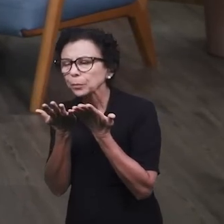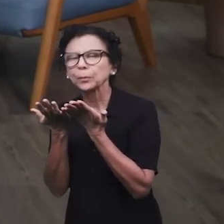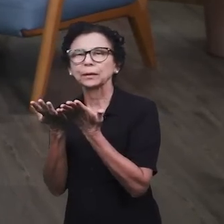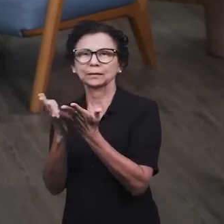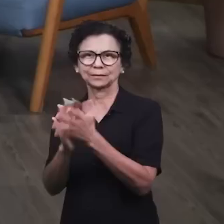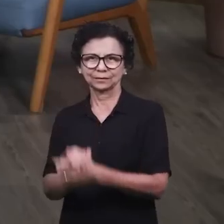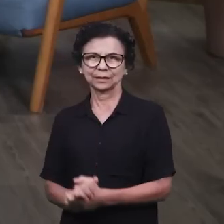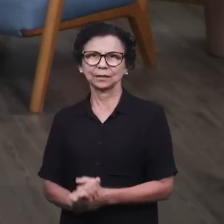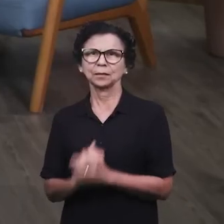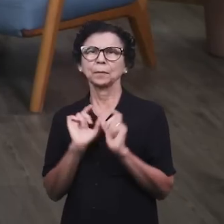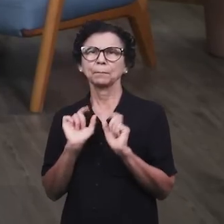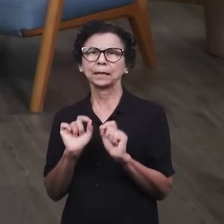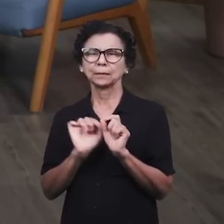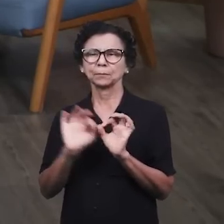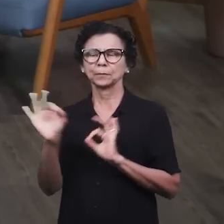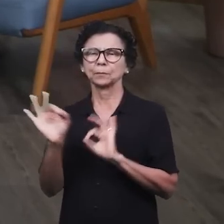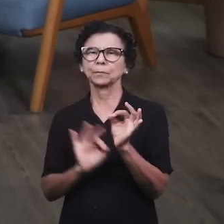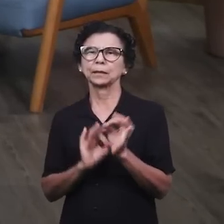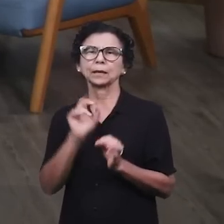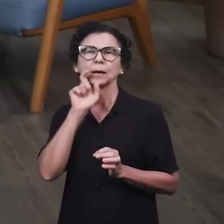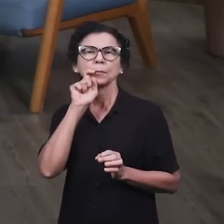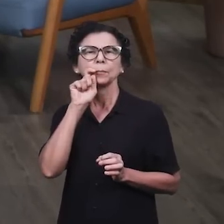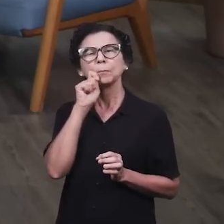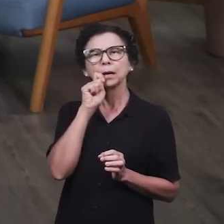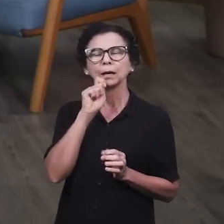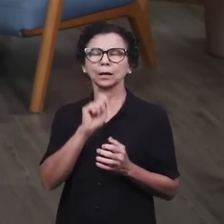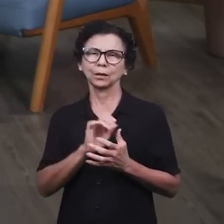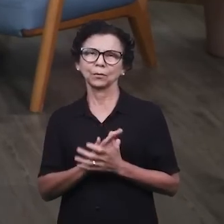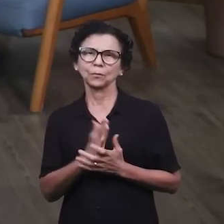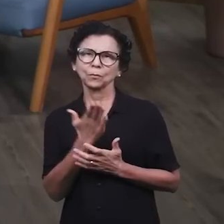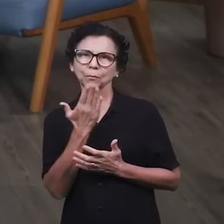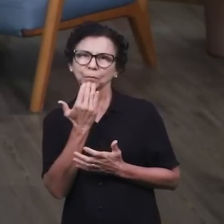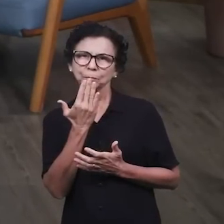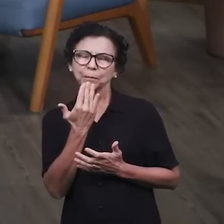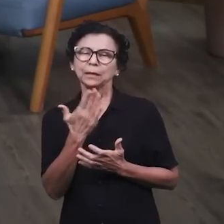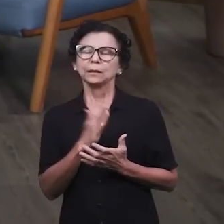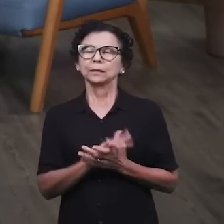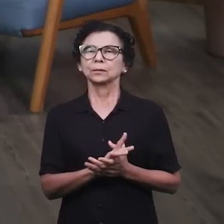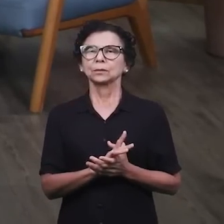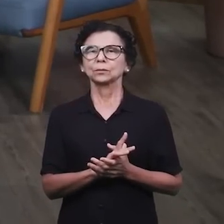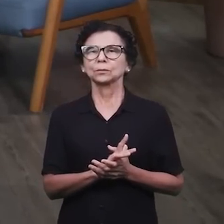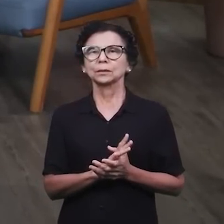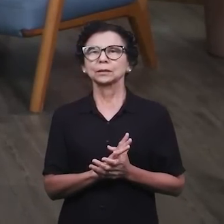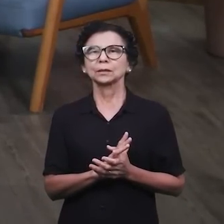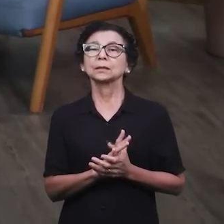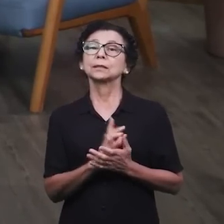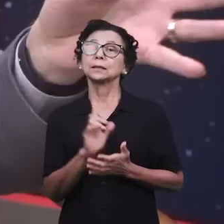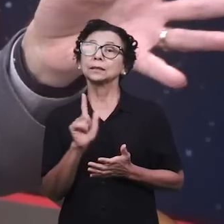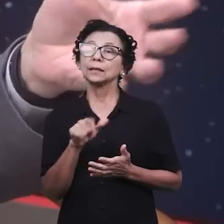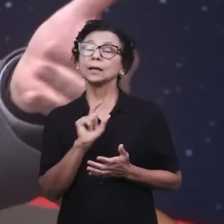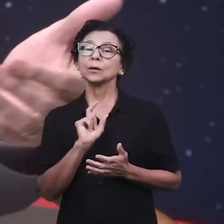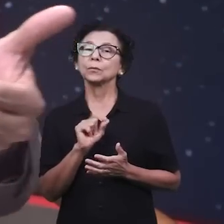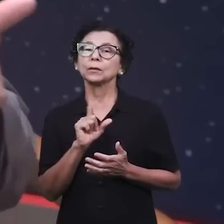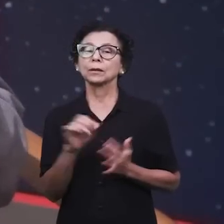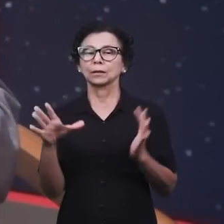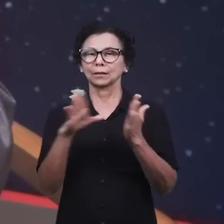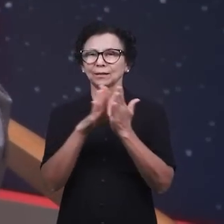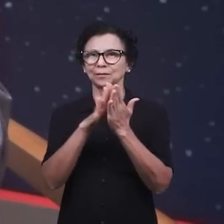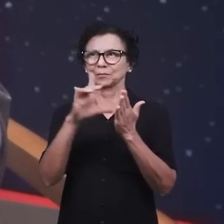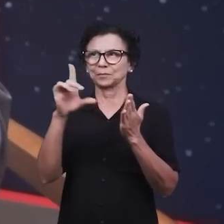vista da igreja fiel e infiel na parábola do trigo e do joio? O trigo, que dá